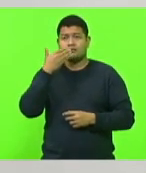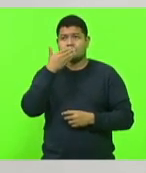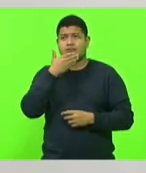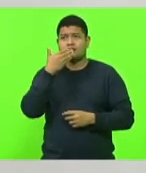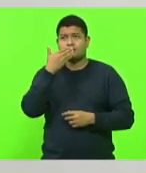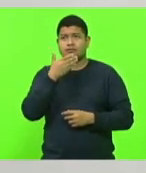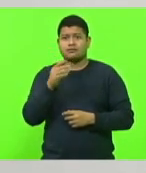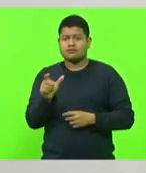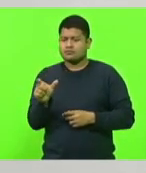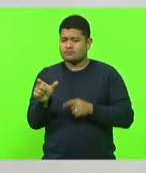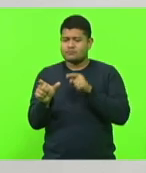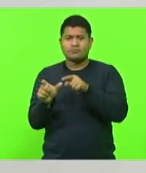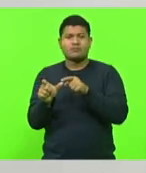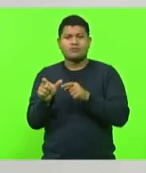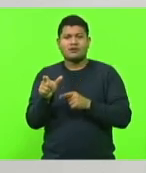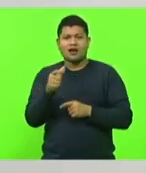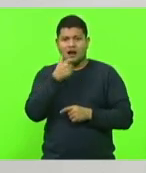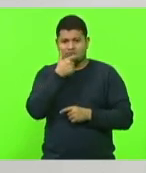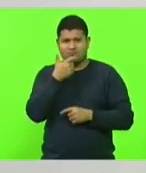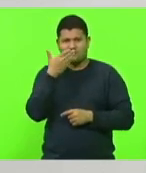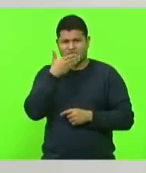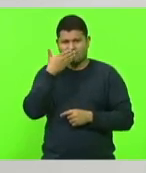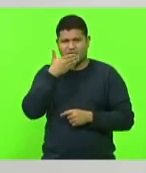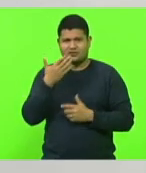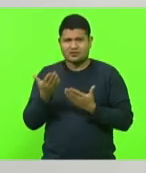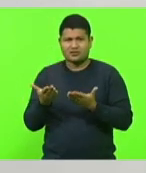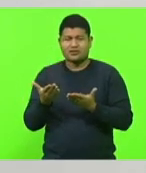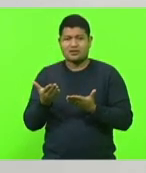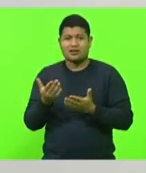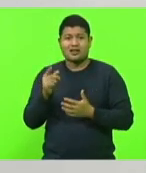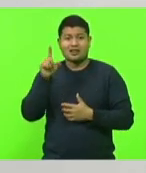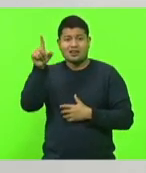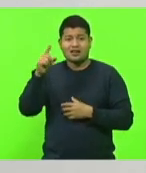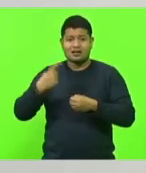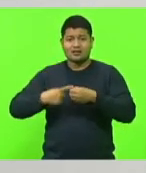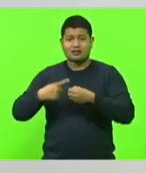aquela bolachinha recheada em Itajaí.